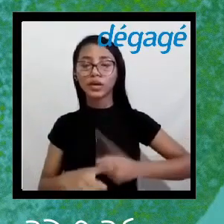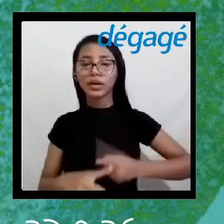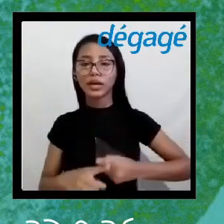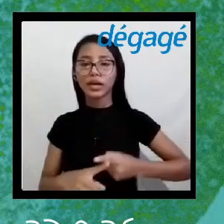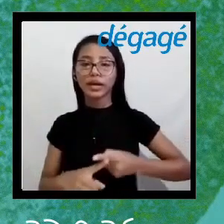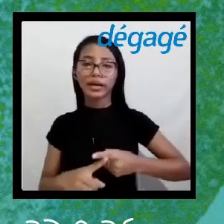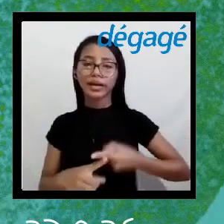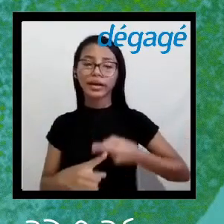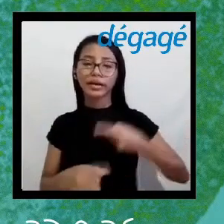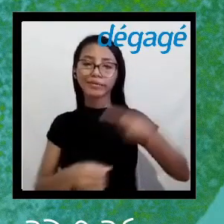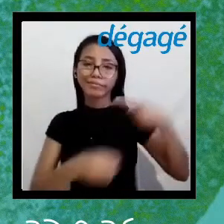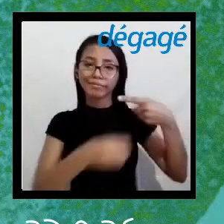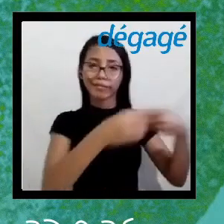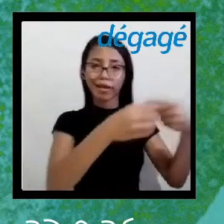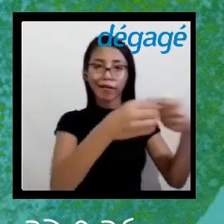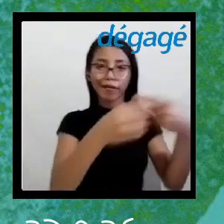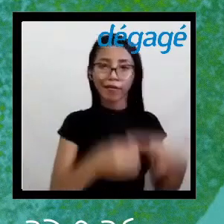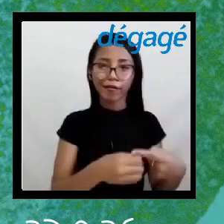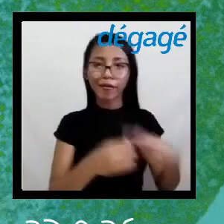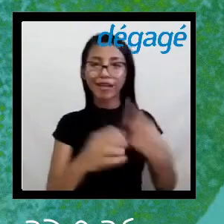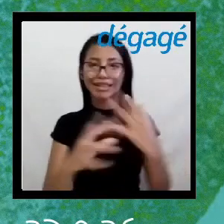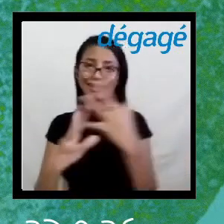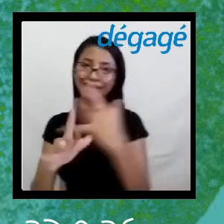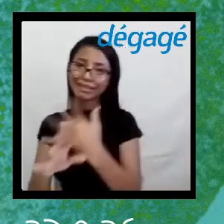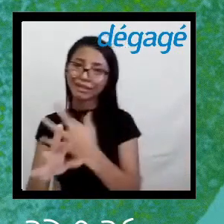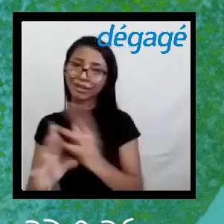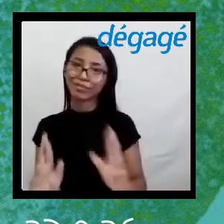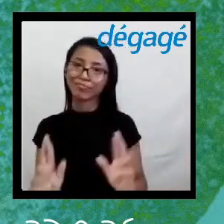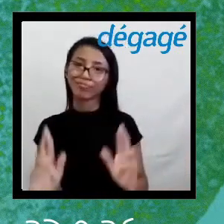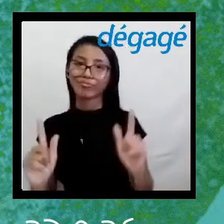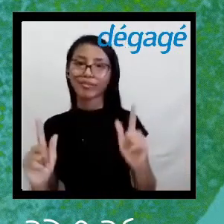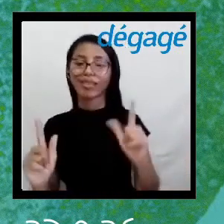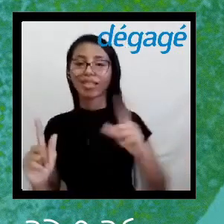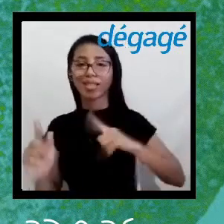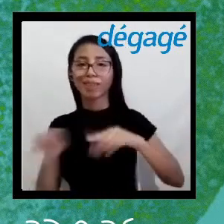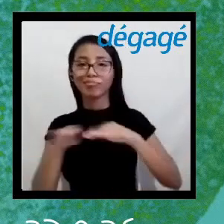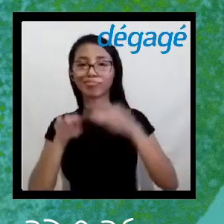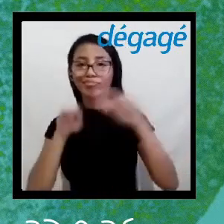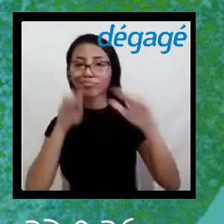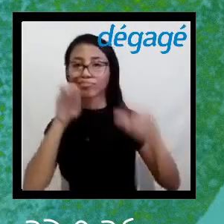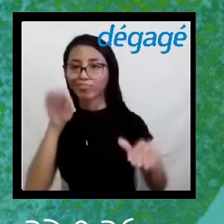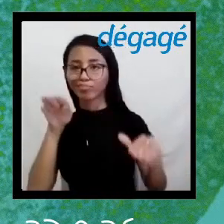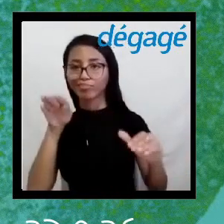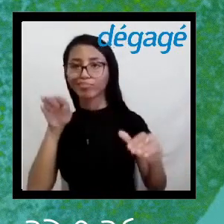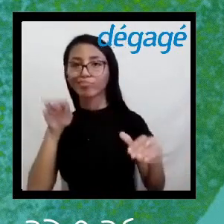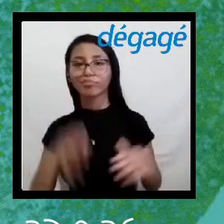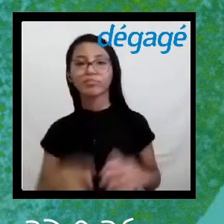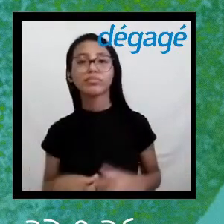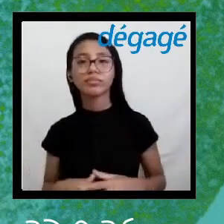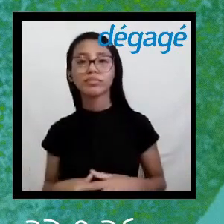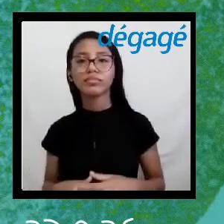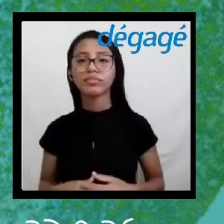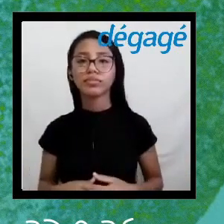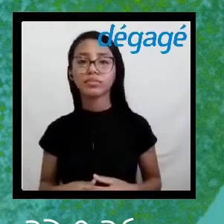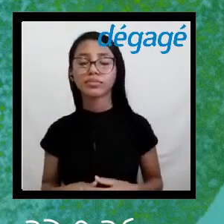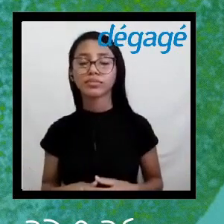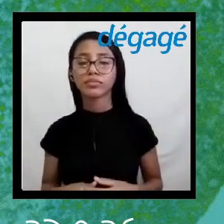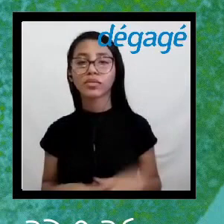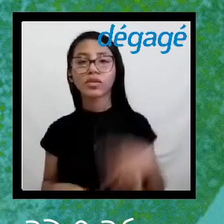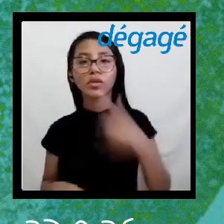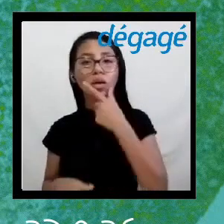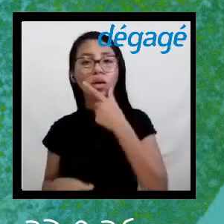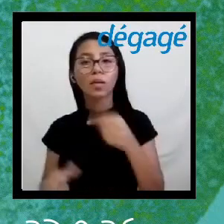também em relação a isso, se vocês quiserem falar alguma coisa sobre isso. E o Raimundo Neto pergunta como pensar nessas